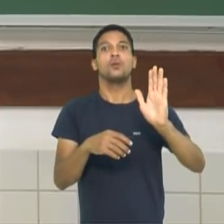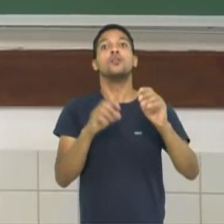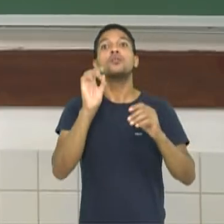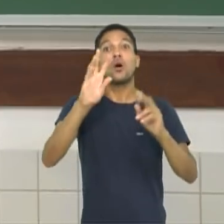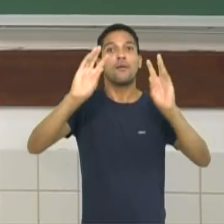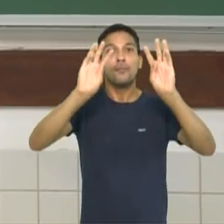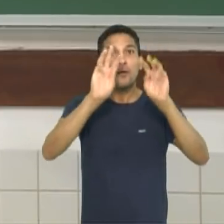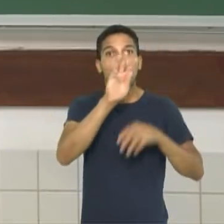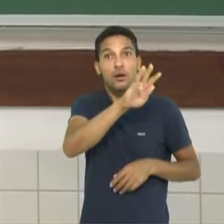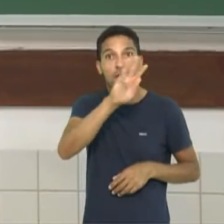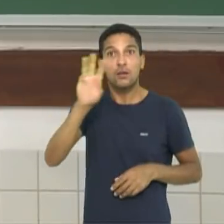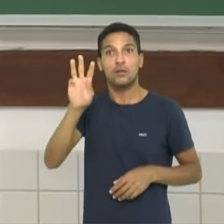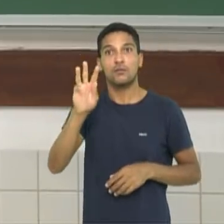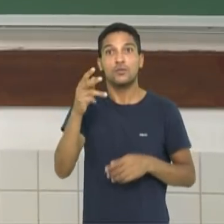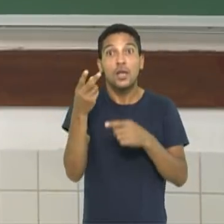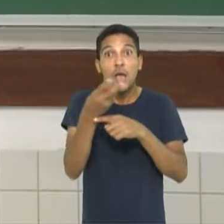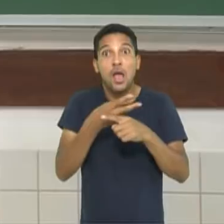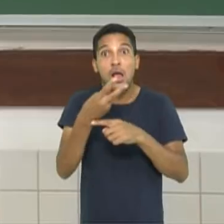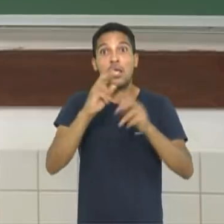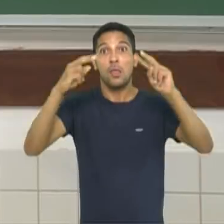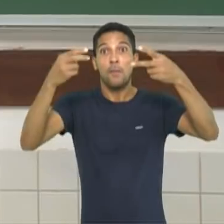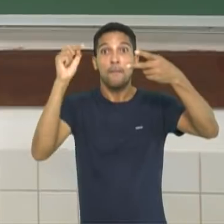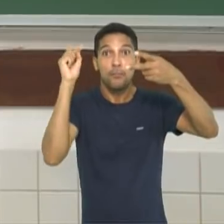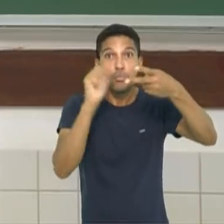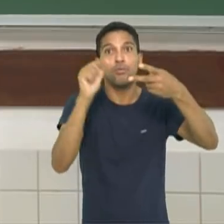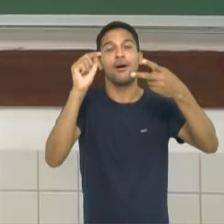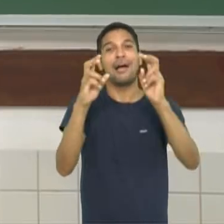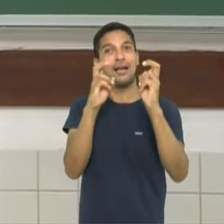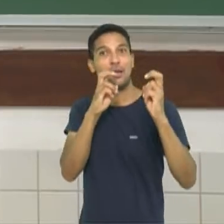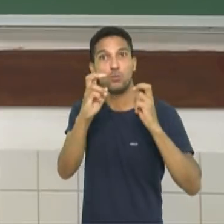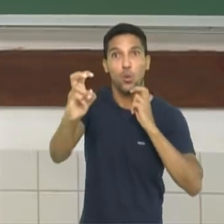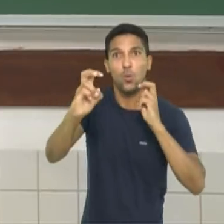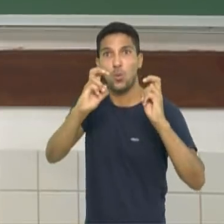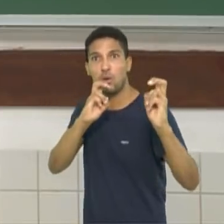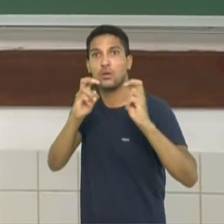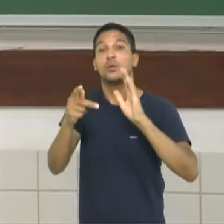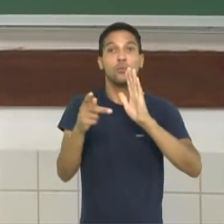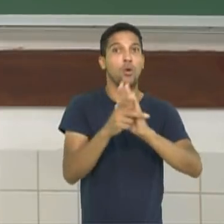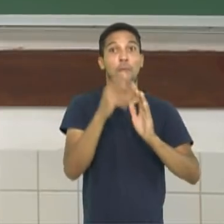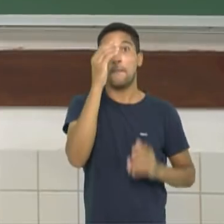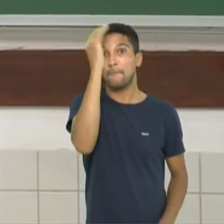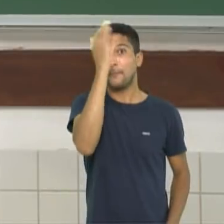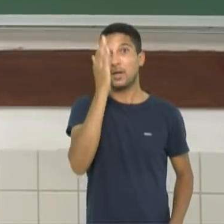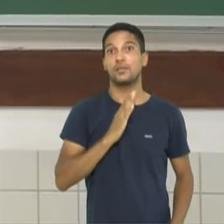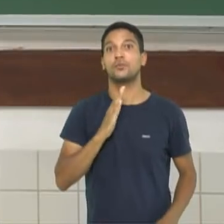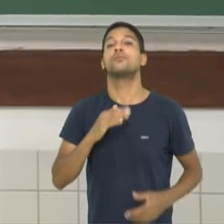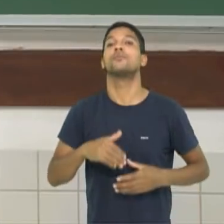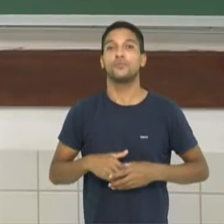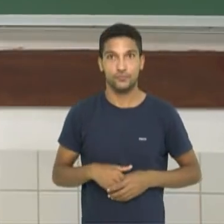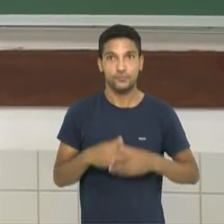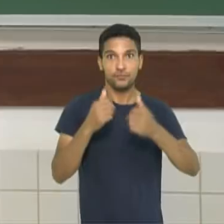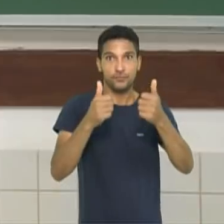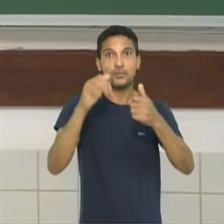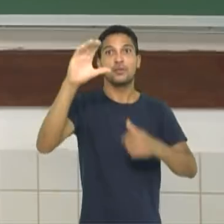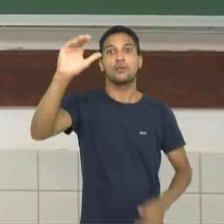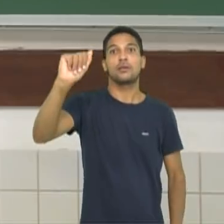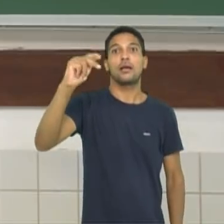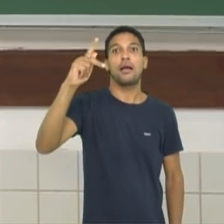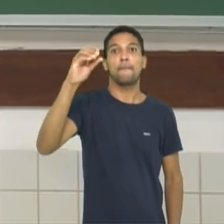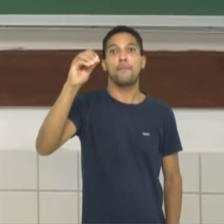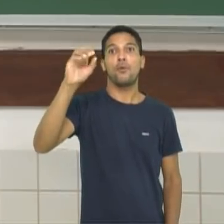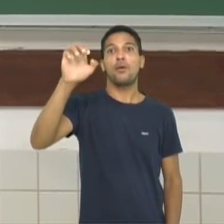sua escola ou em algum outro momento, tá? Mas é muito interessante. No nosso programa, como nós estamos tratando